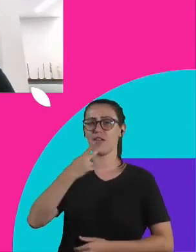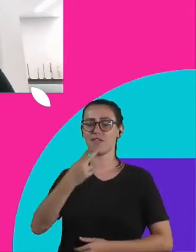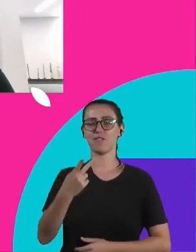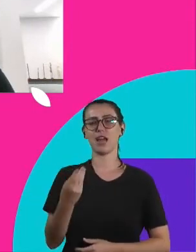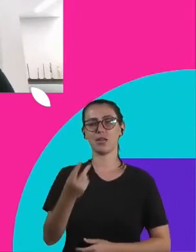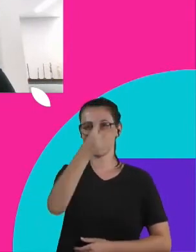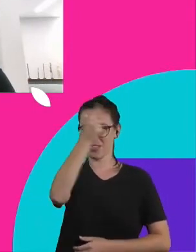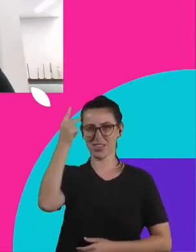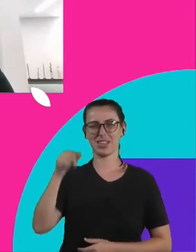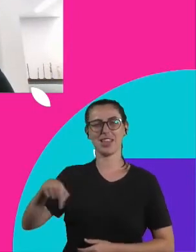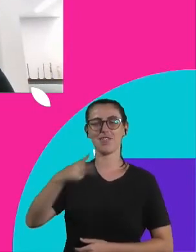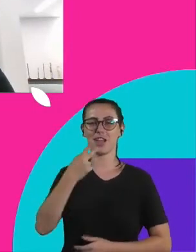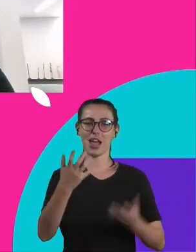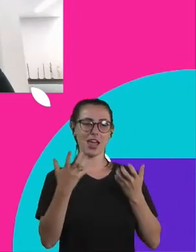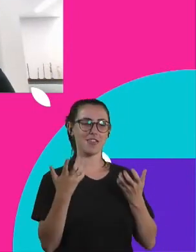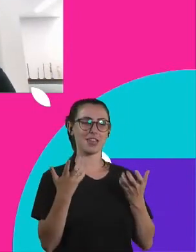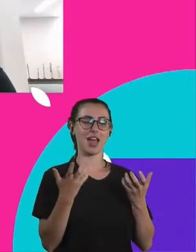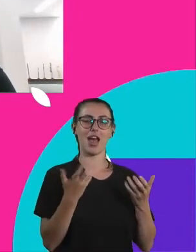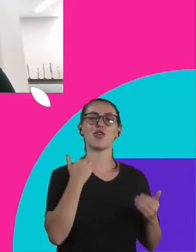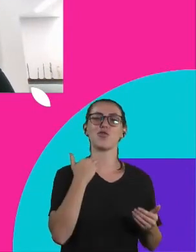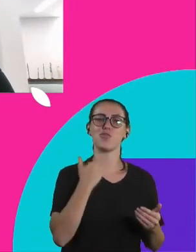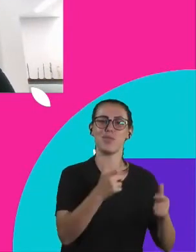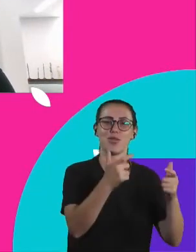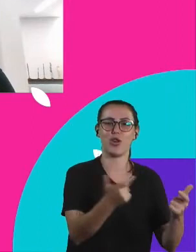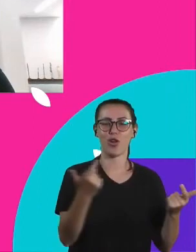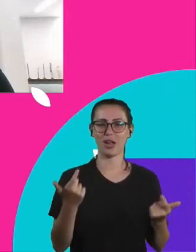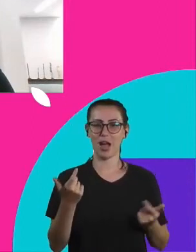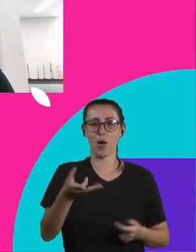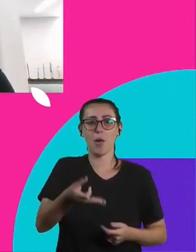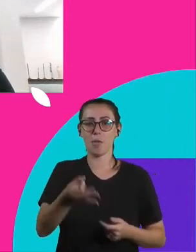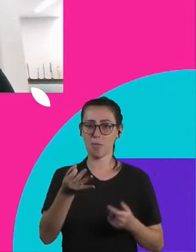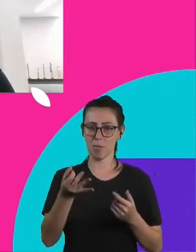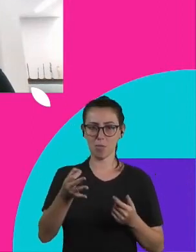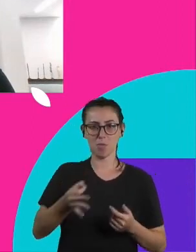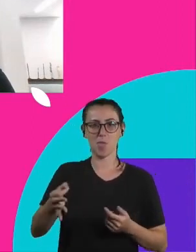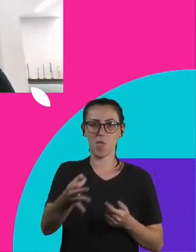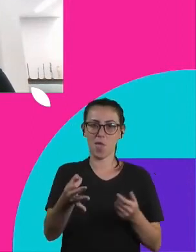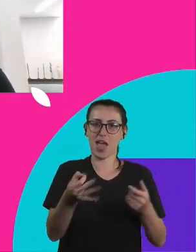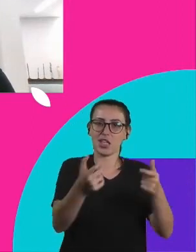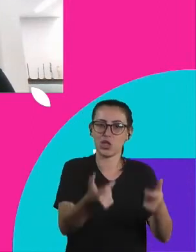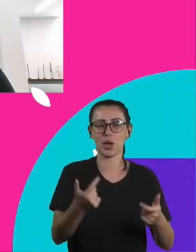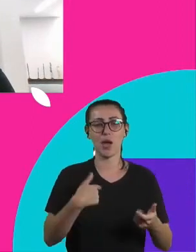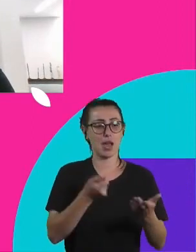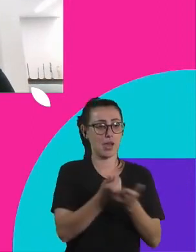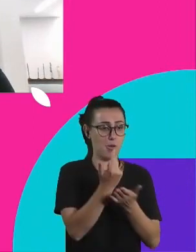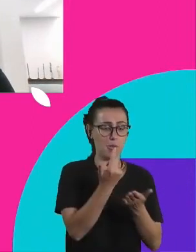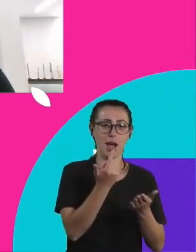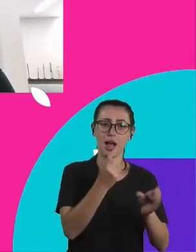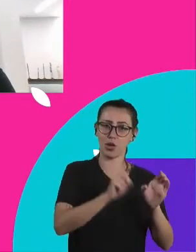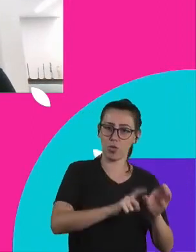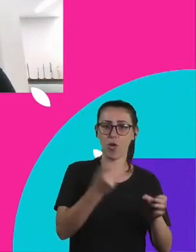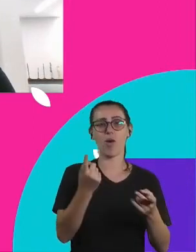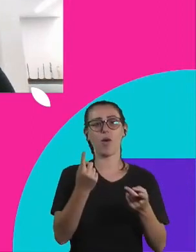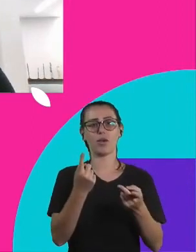essa tecnologia, um banco local, com a moeda local, onde eu pago minhas contas, vale-refeição, eu pago